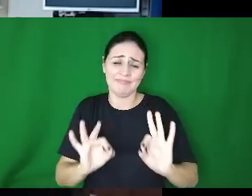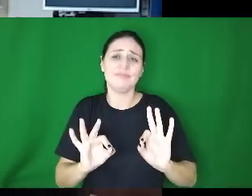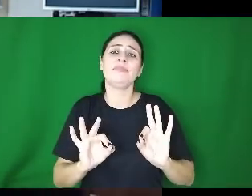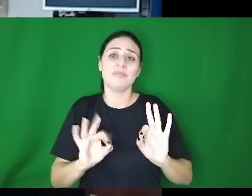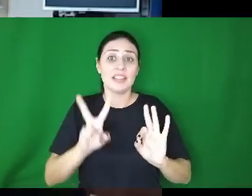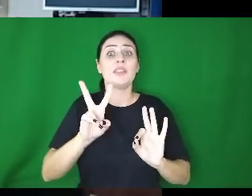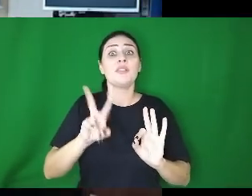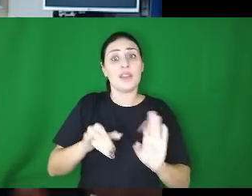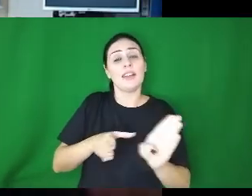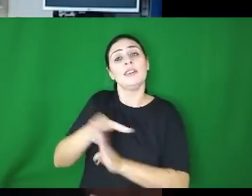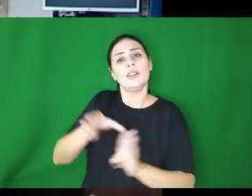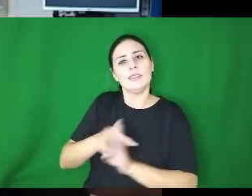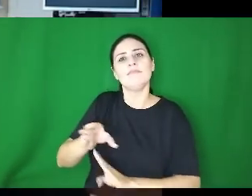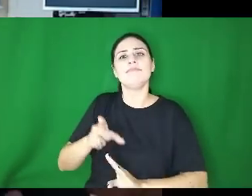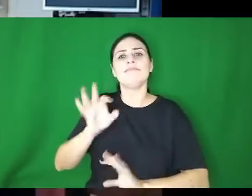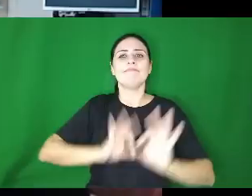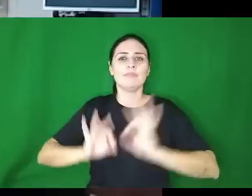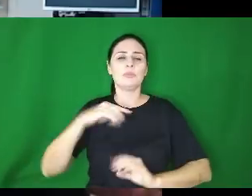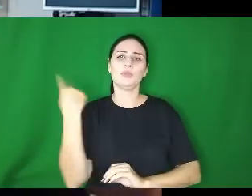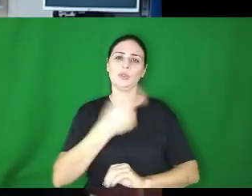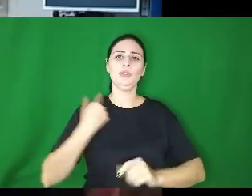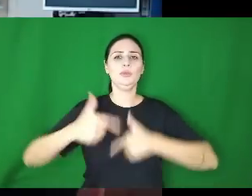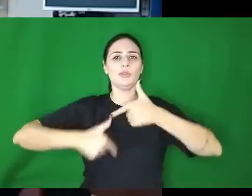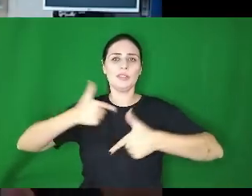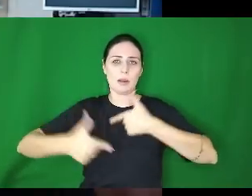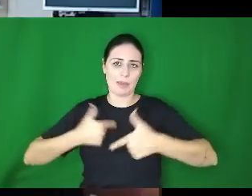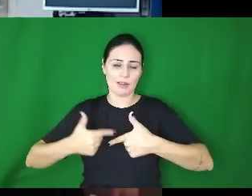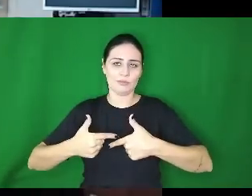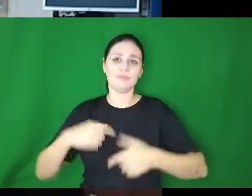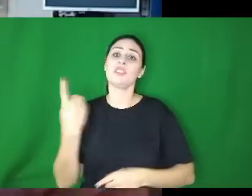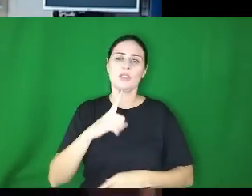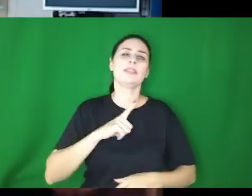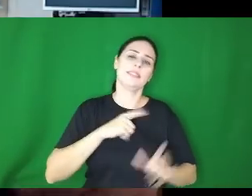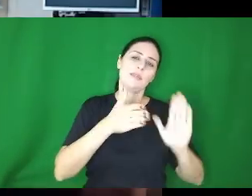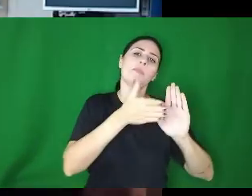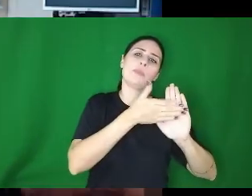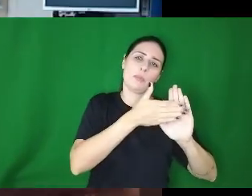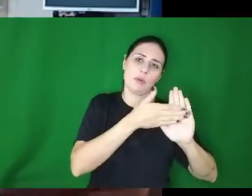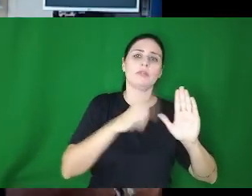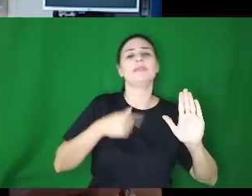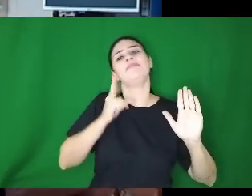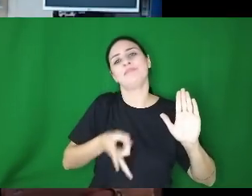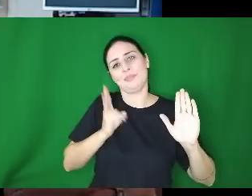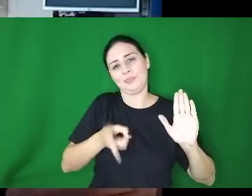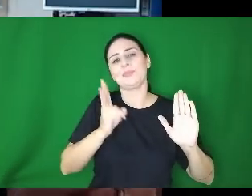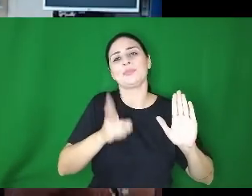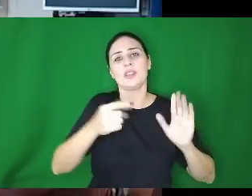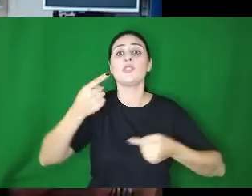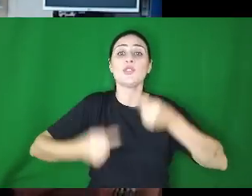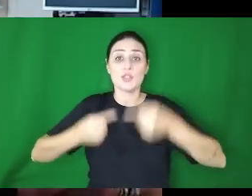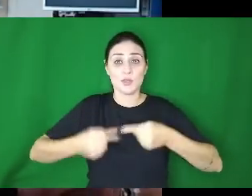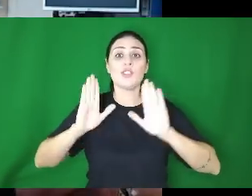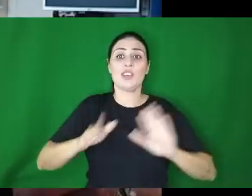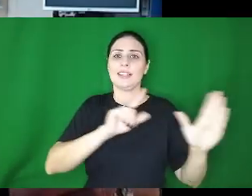ensino que pegou todos nós de surpresa, então a gente deu essa segurada nessa discussão para a gente